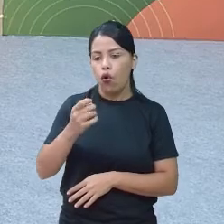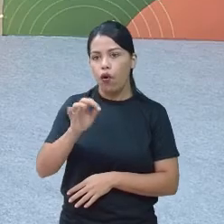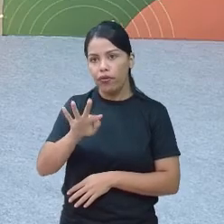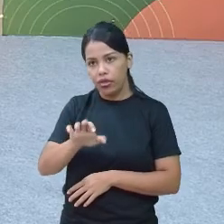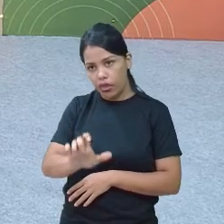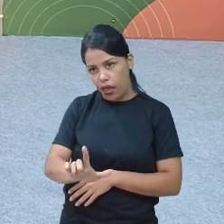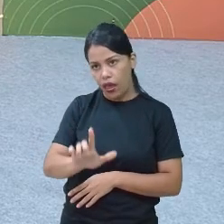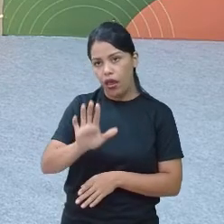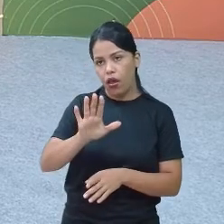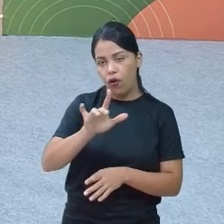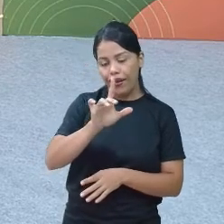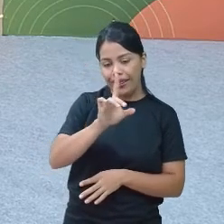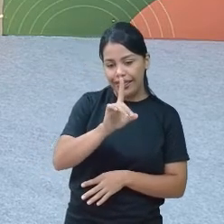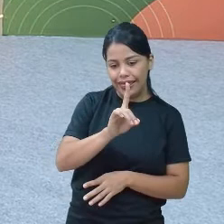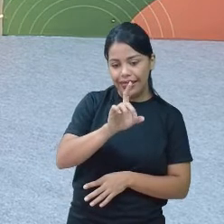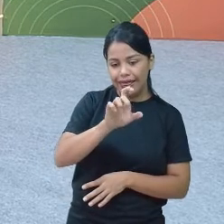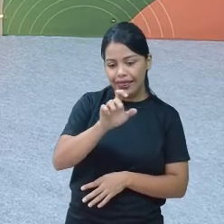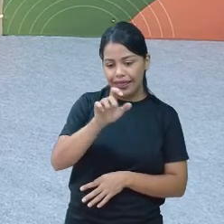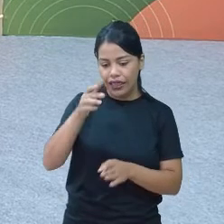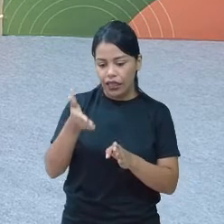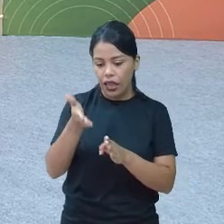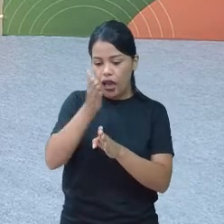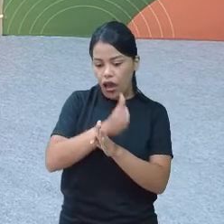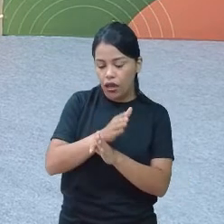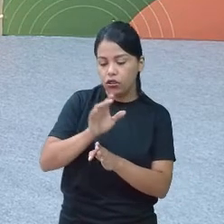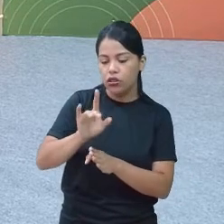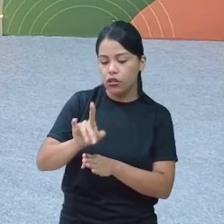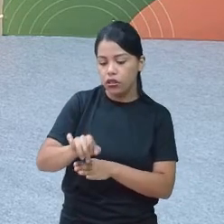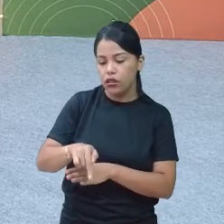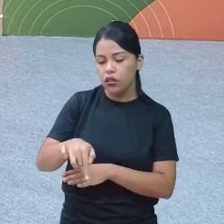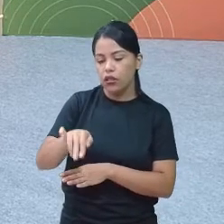preposição de com o pronome relativo que.